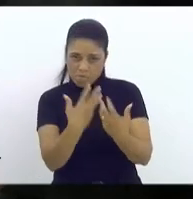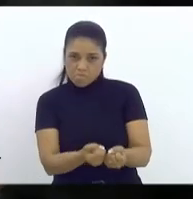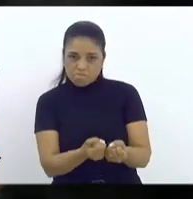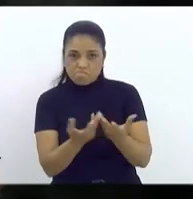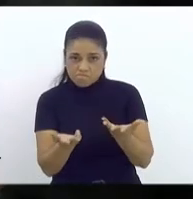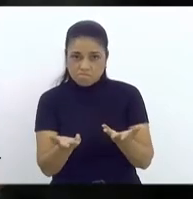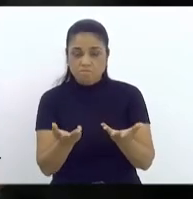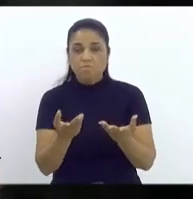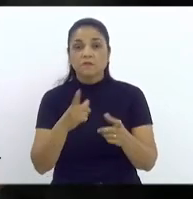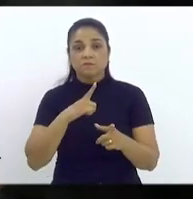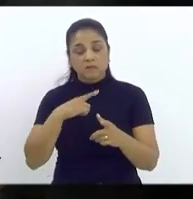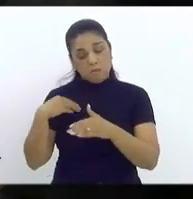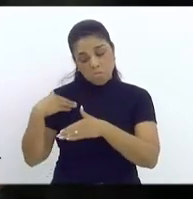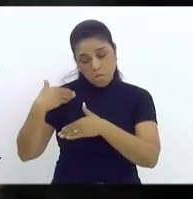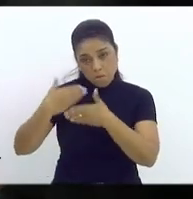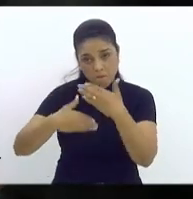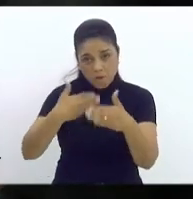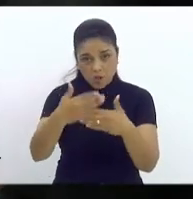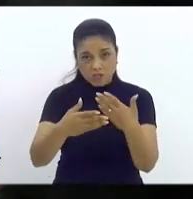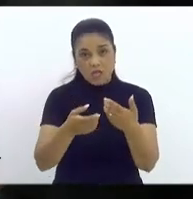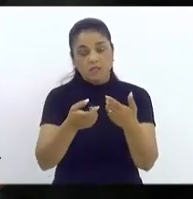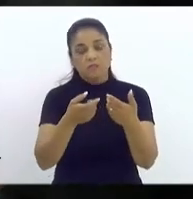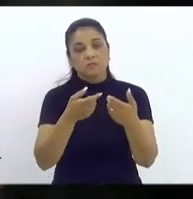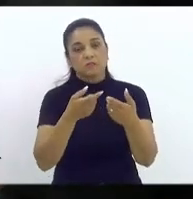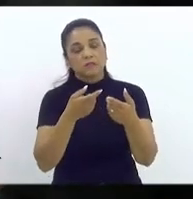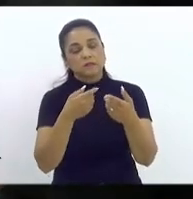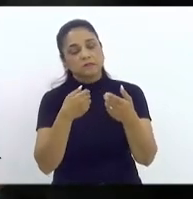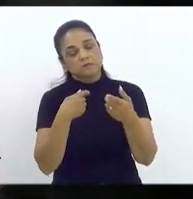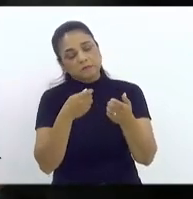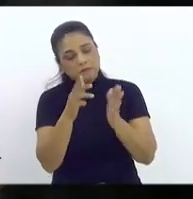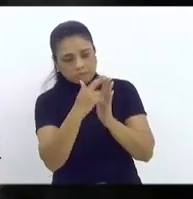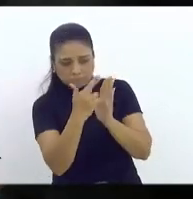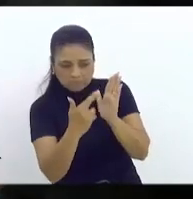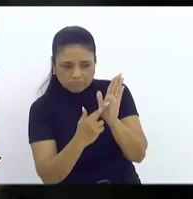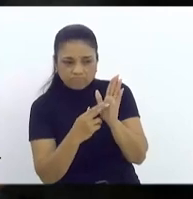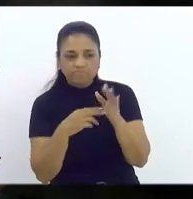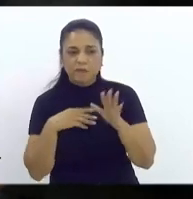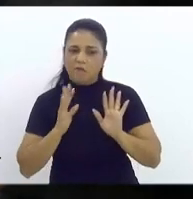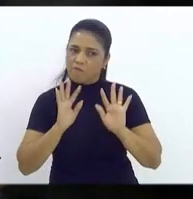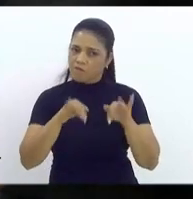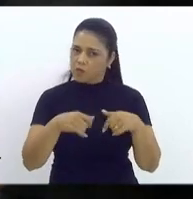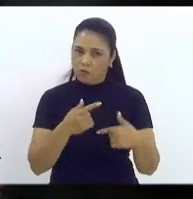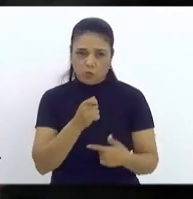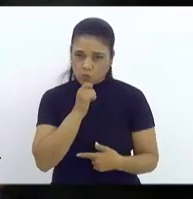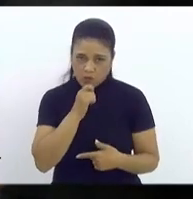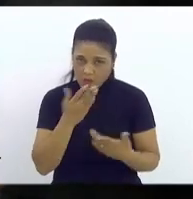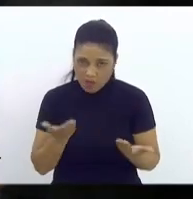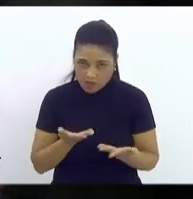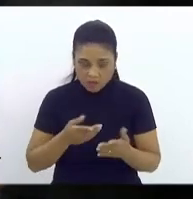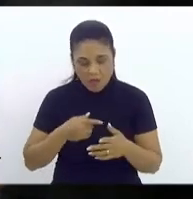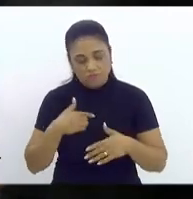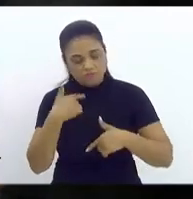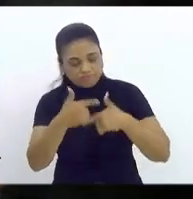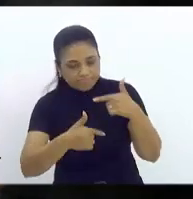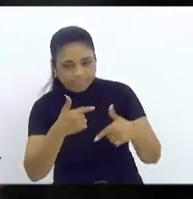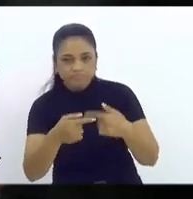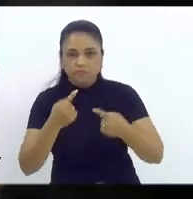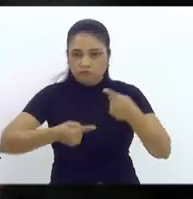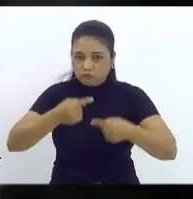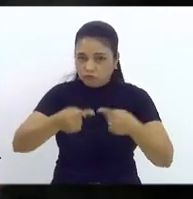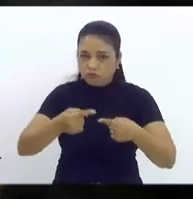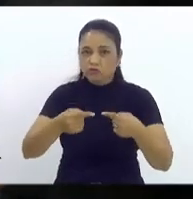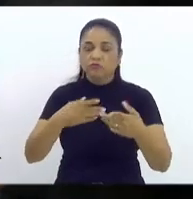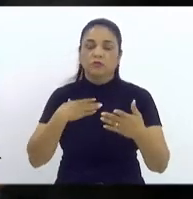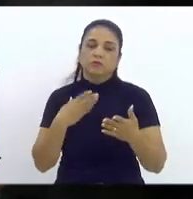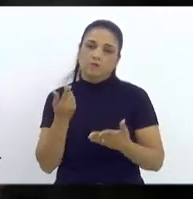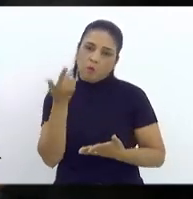E existem processos regulatórios que ainda não terminaram e que estão em definição e que, se produzir qualquer efeito, vai ser aplicado nas tarifas